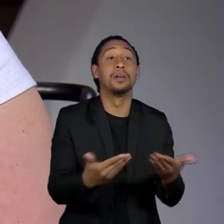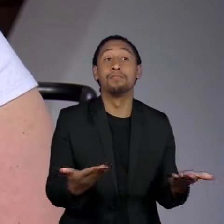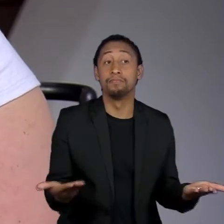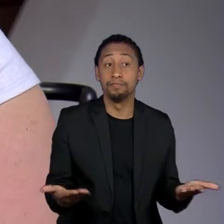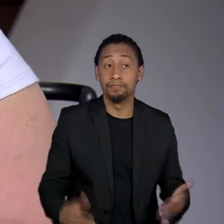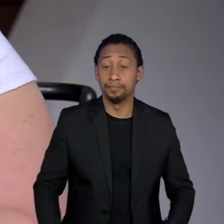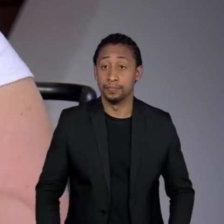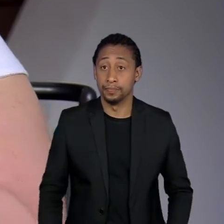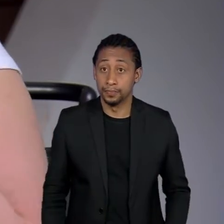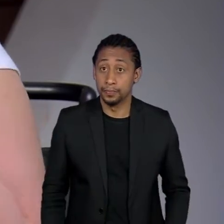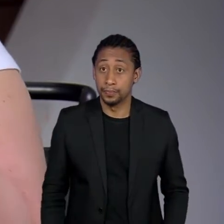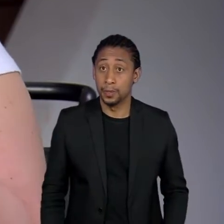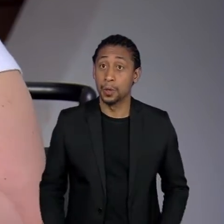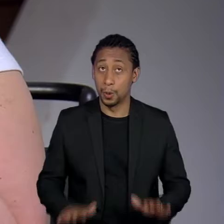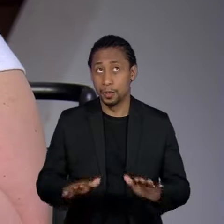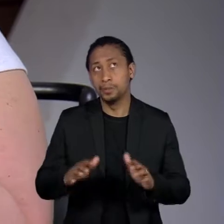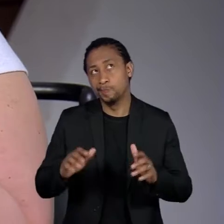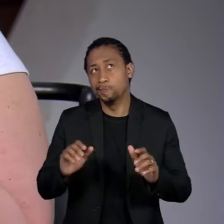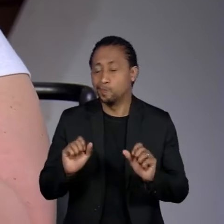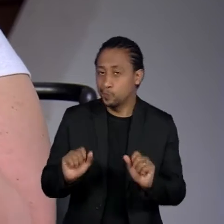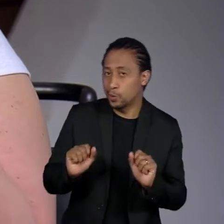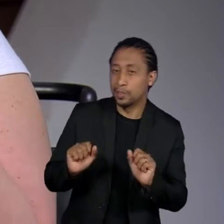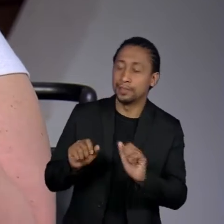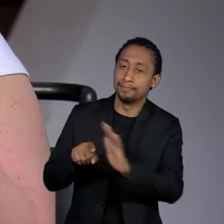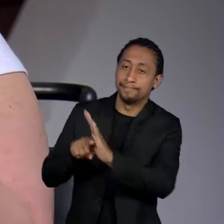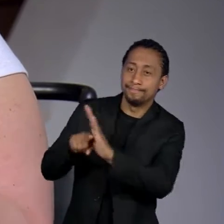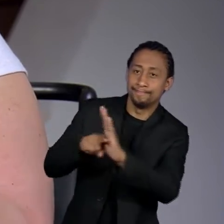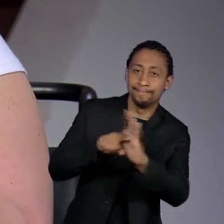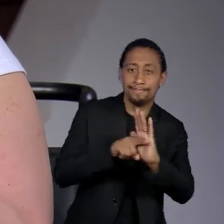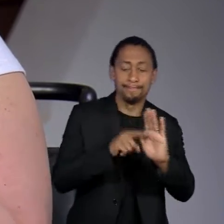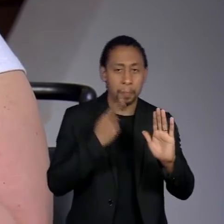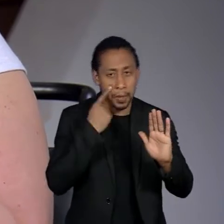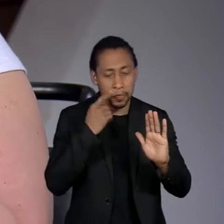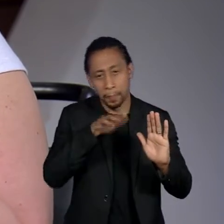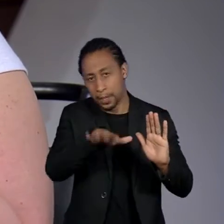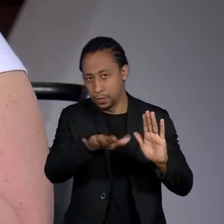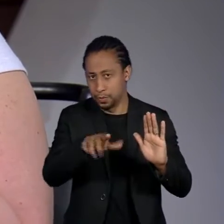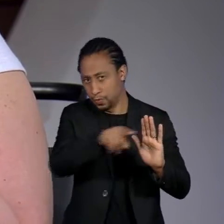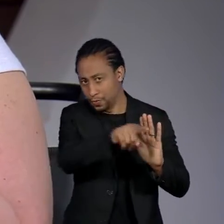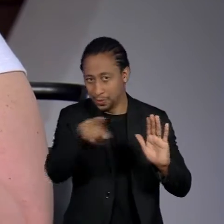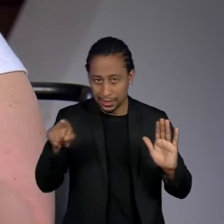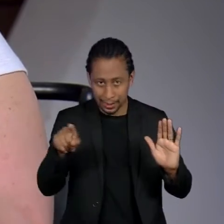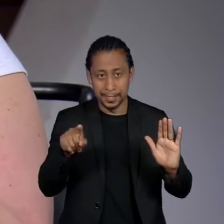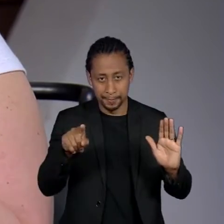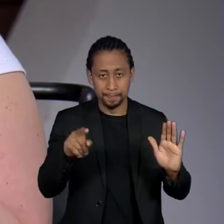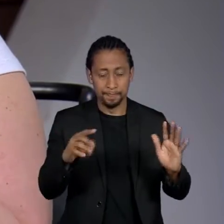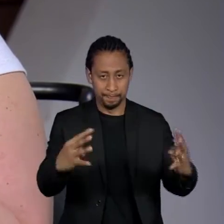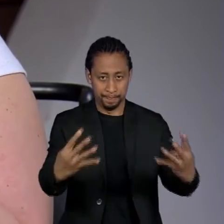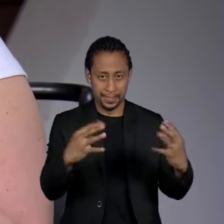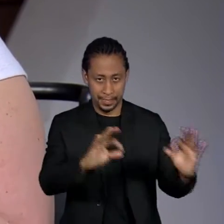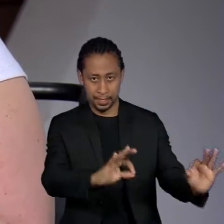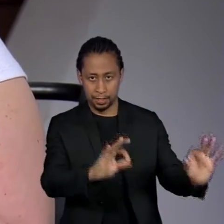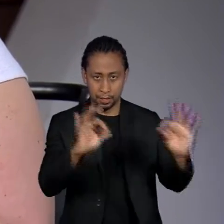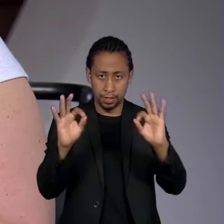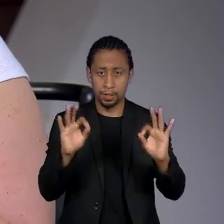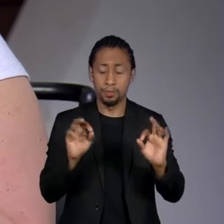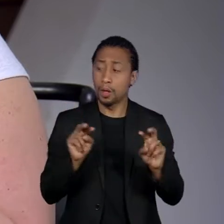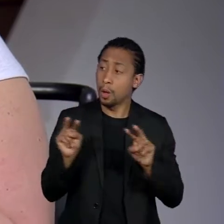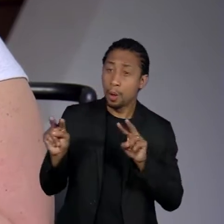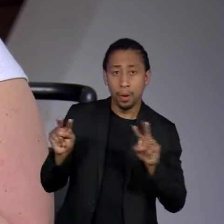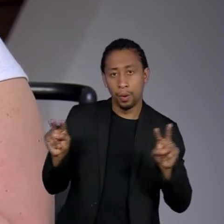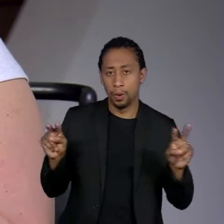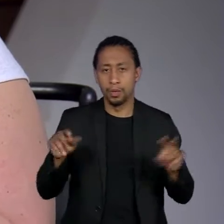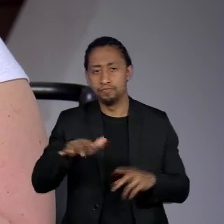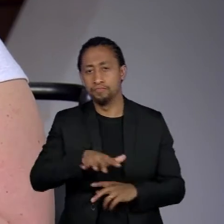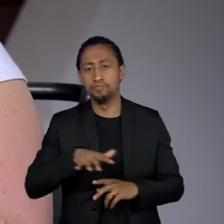a gente pode fazer um mapeamento. Pessoal que está nos ouvindo agora, olha ao seu redor. Onde você trabalha,